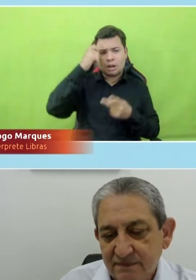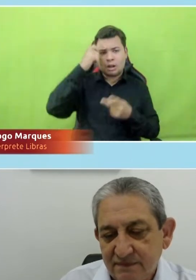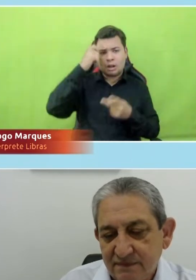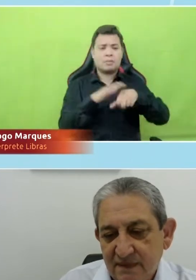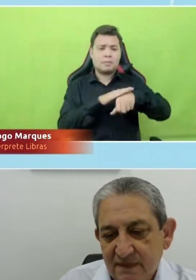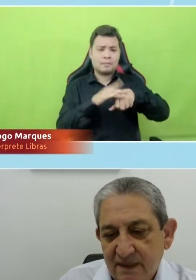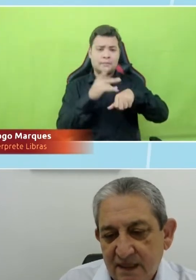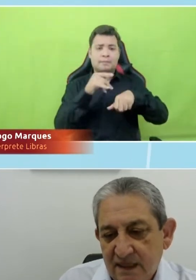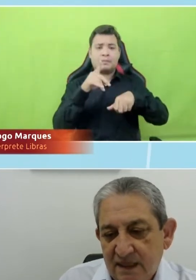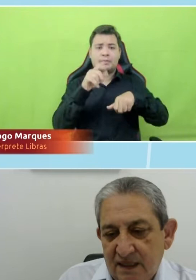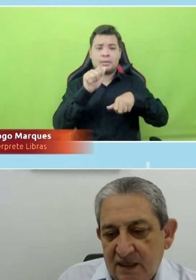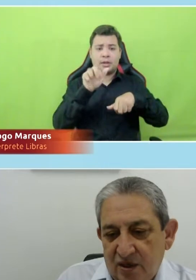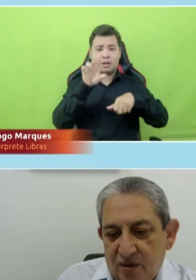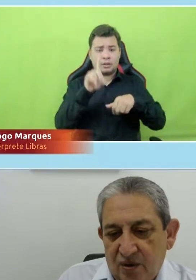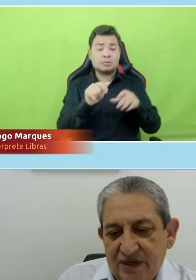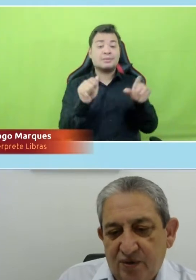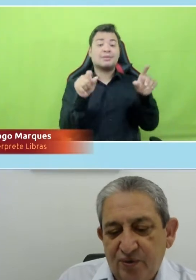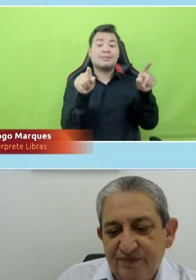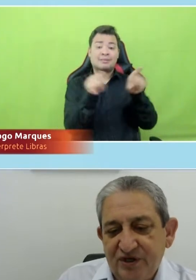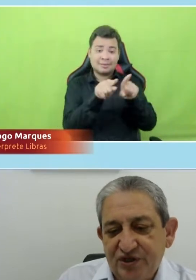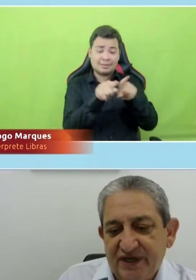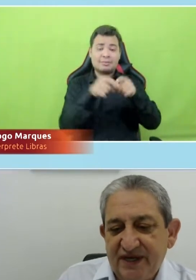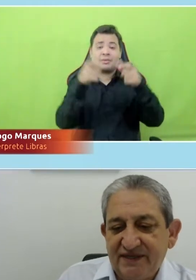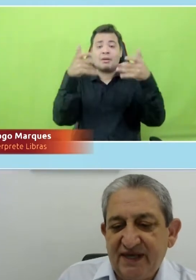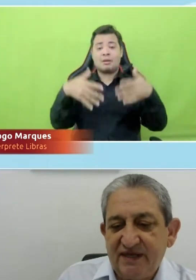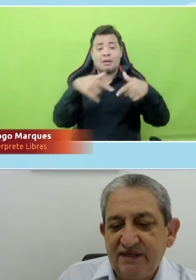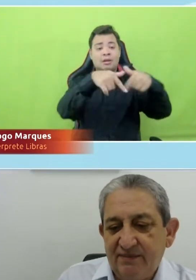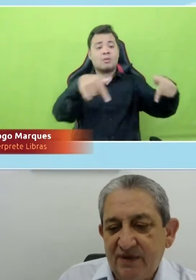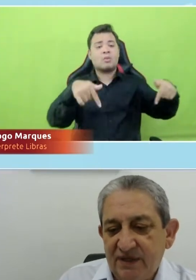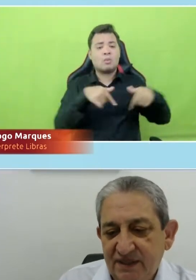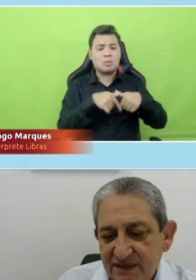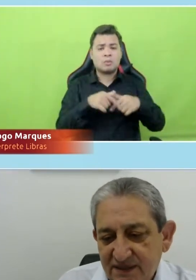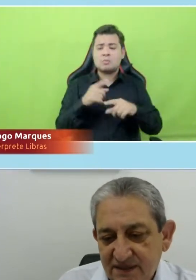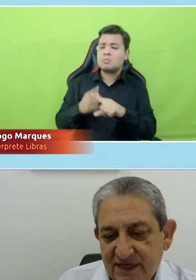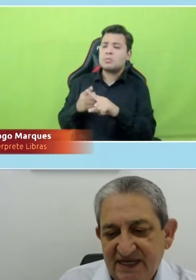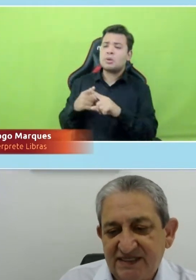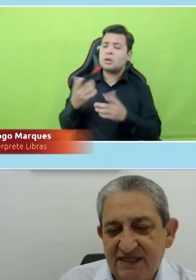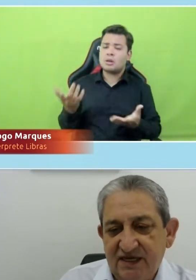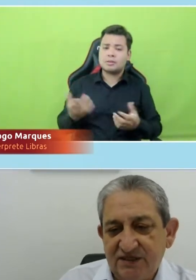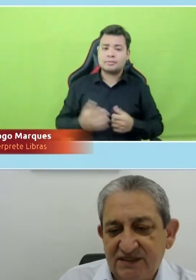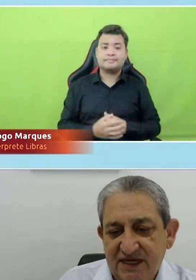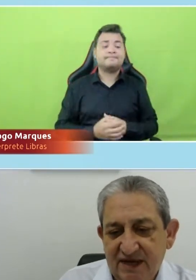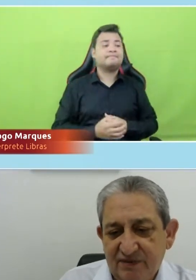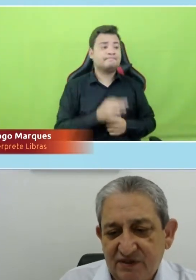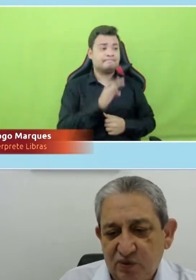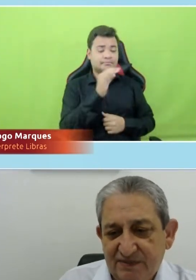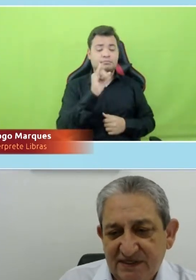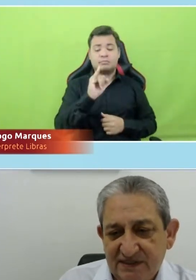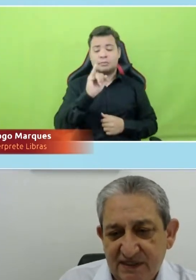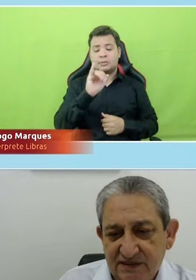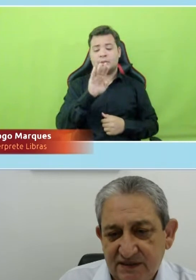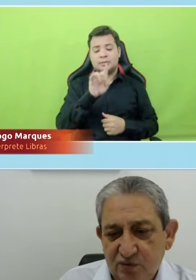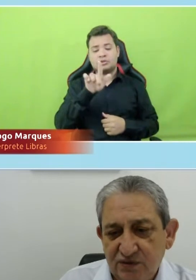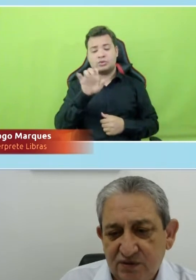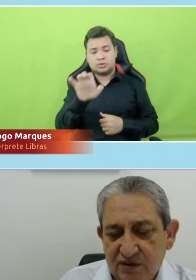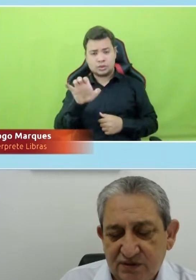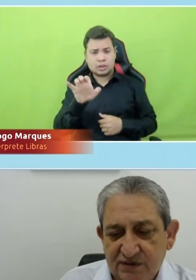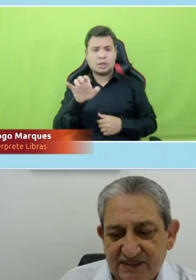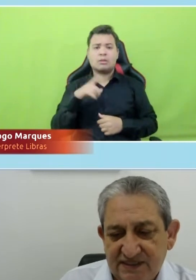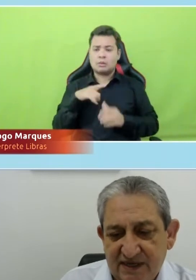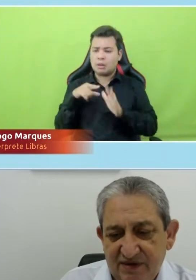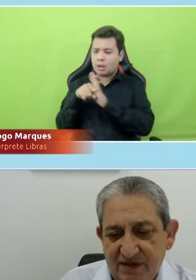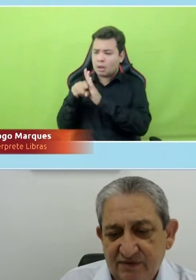quilombolas. Olha, o IBGE tem demandas crescentes sempre nas suas pesquisas. Nos